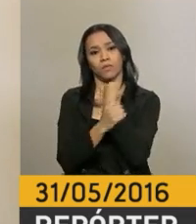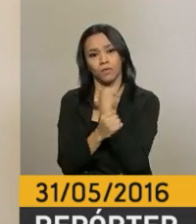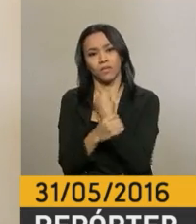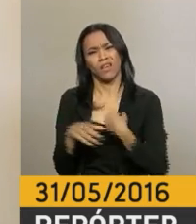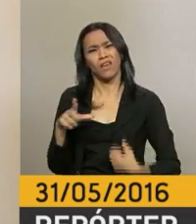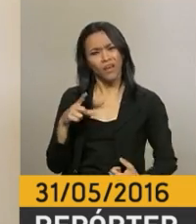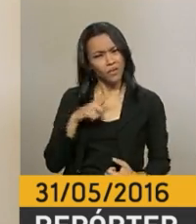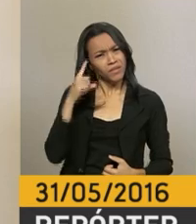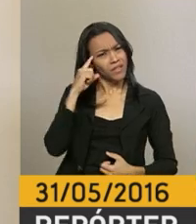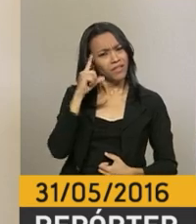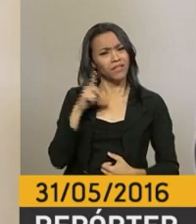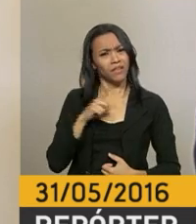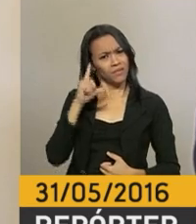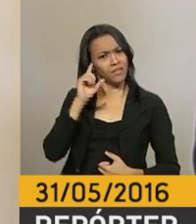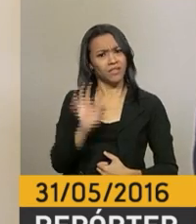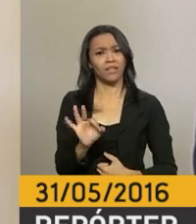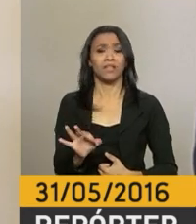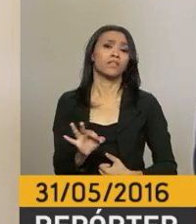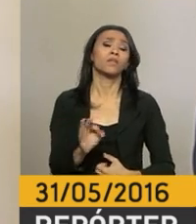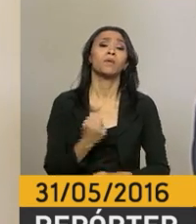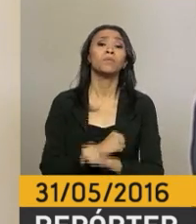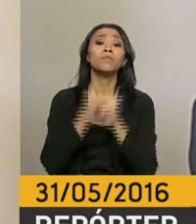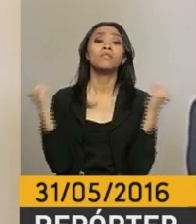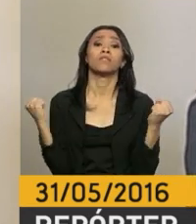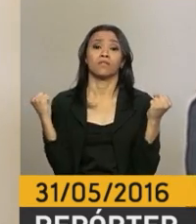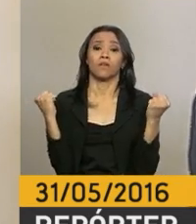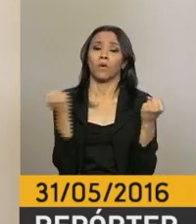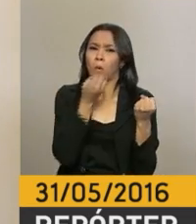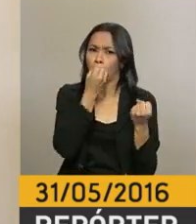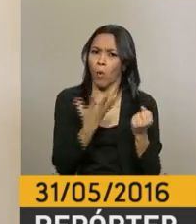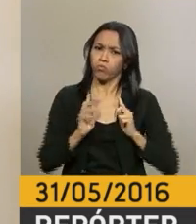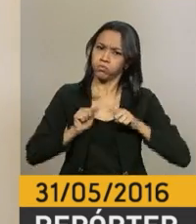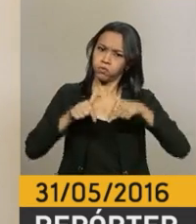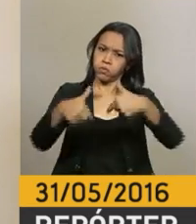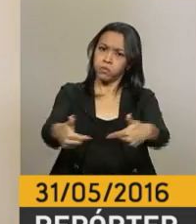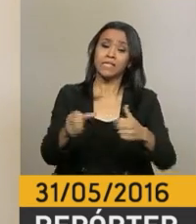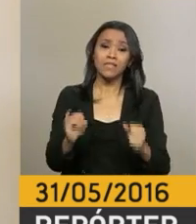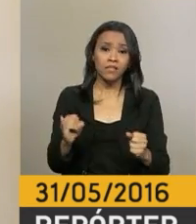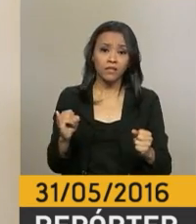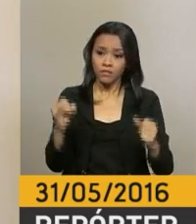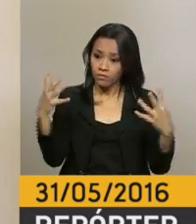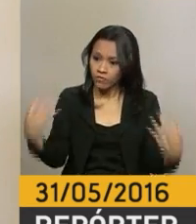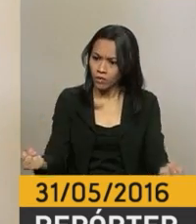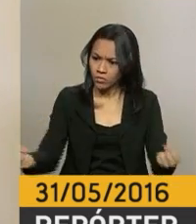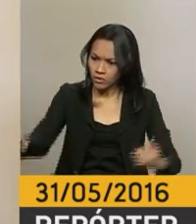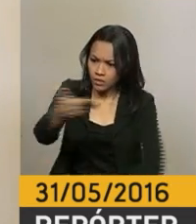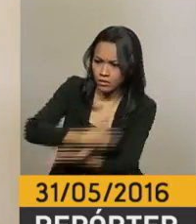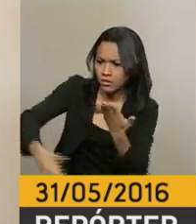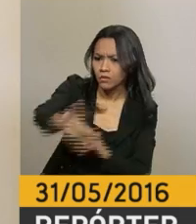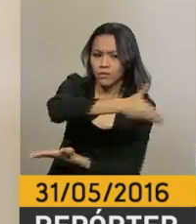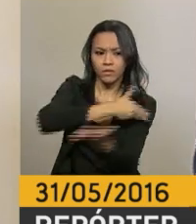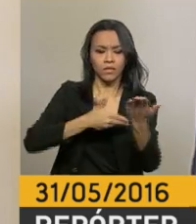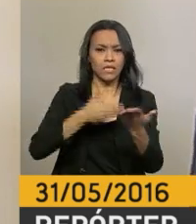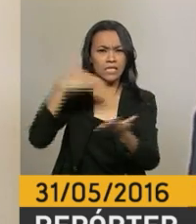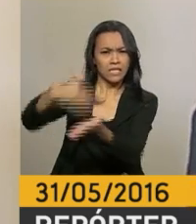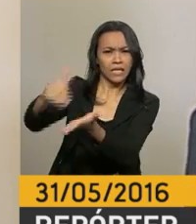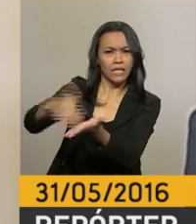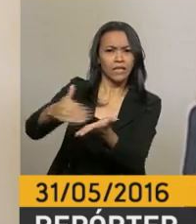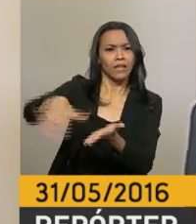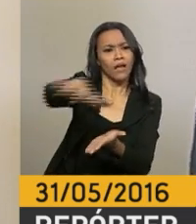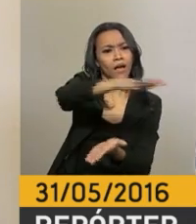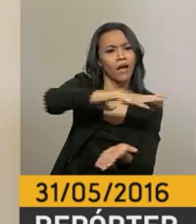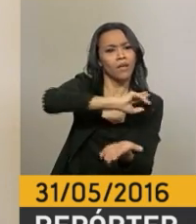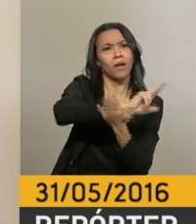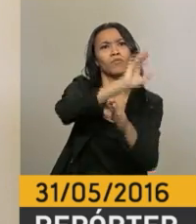e certeza que não é possível fazer um bom trabalho se nós não fizermos juntos, secretários da Segurança, Ministério da